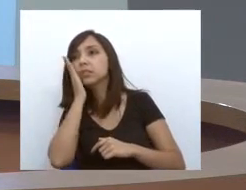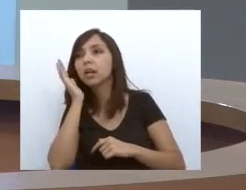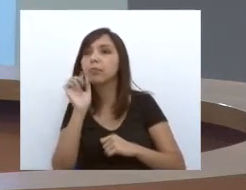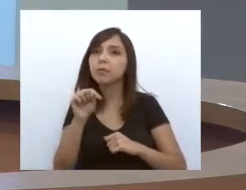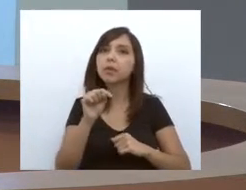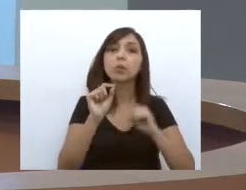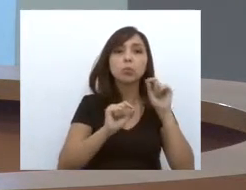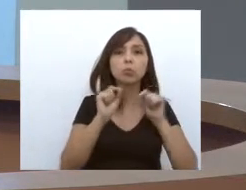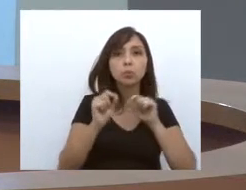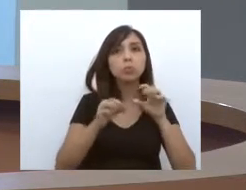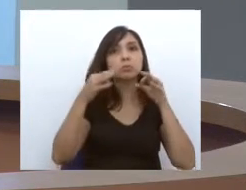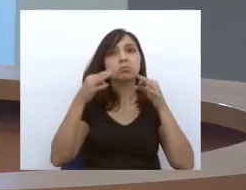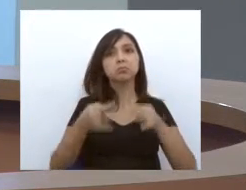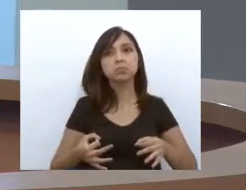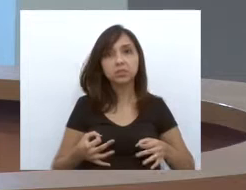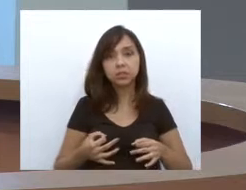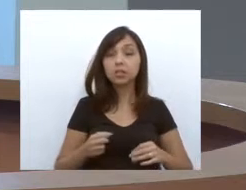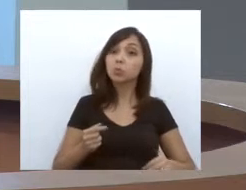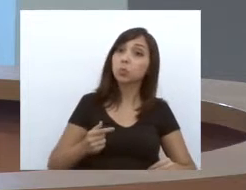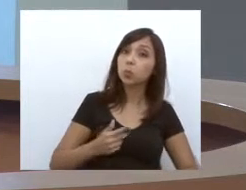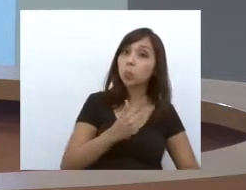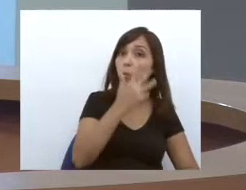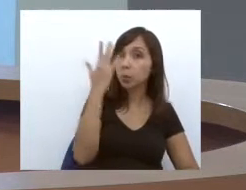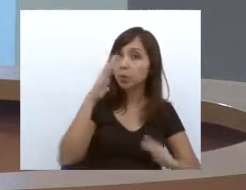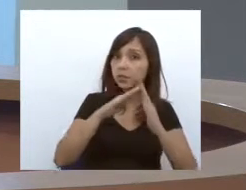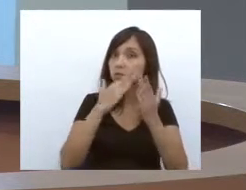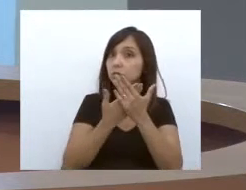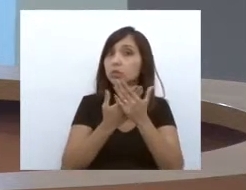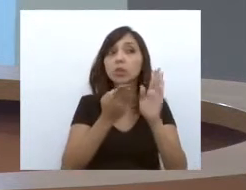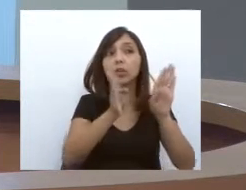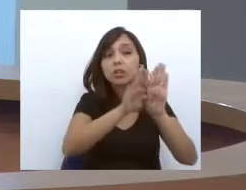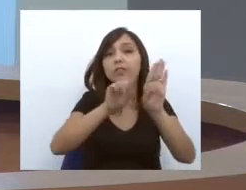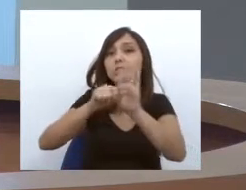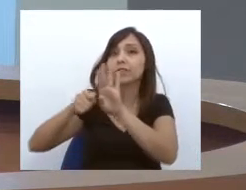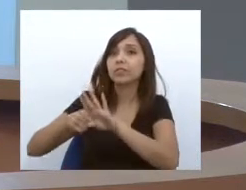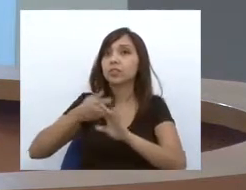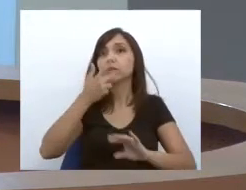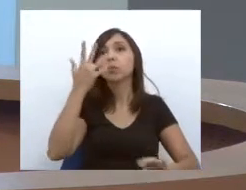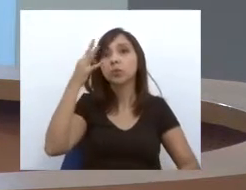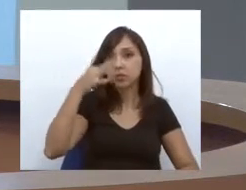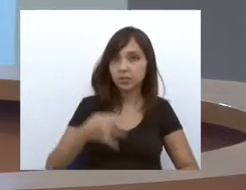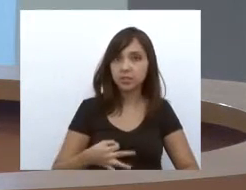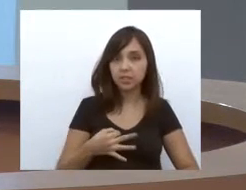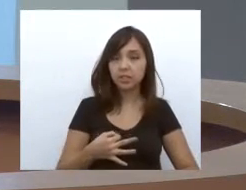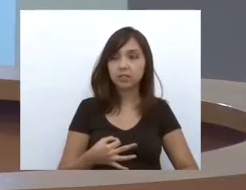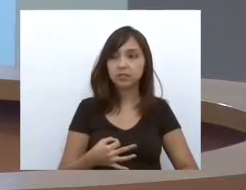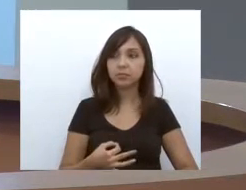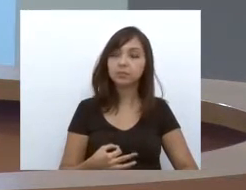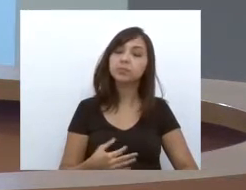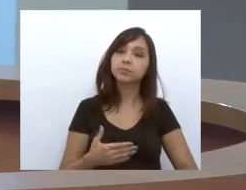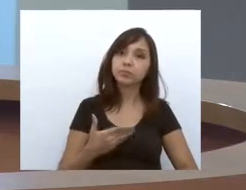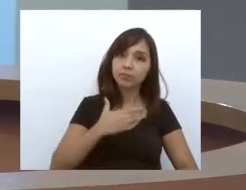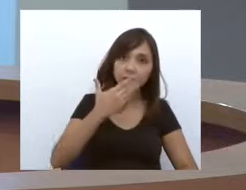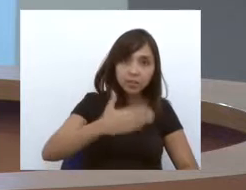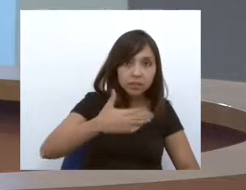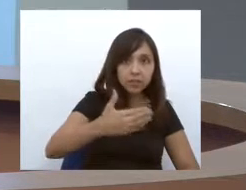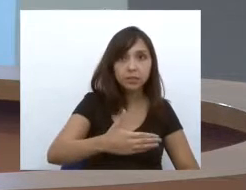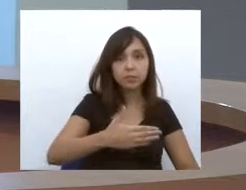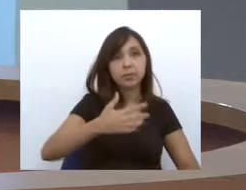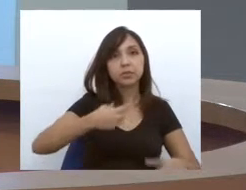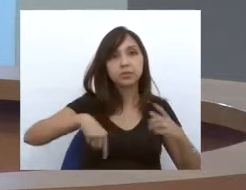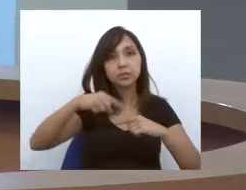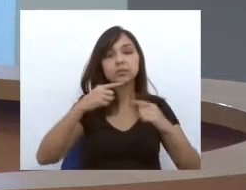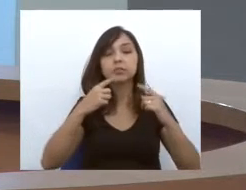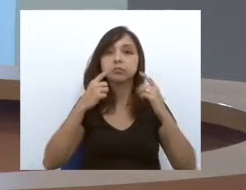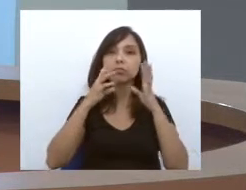com certeza quantas escolas serão fechadas no município de Guarulhos. Posteriormente, nós vamos ouvir as